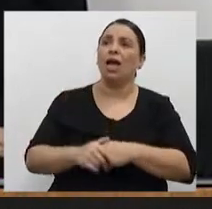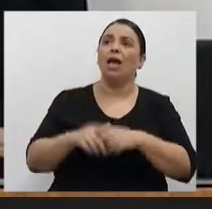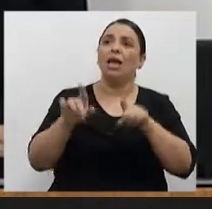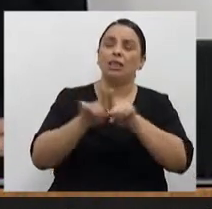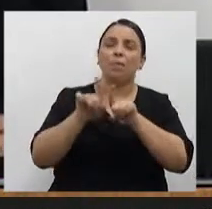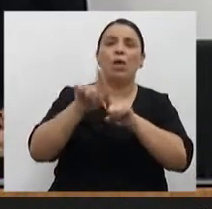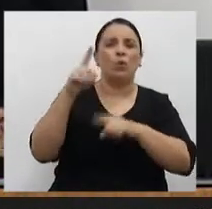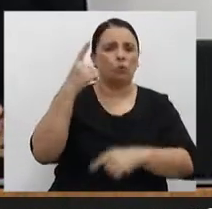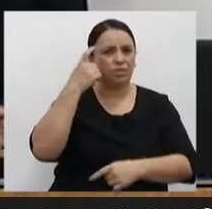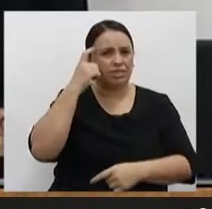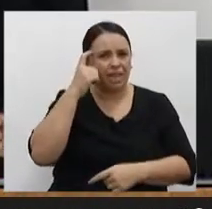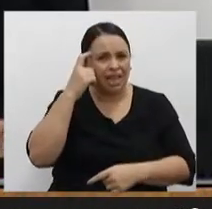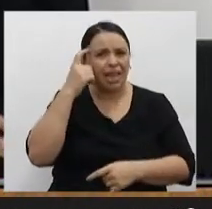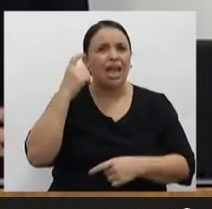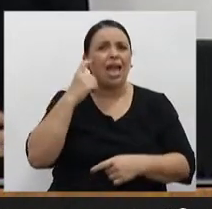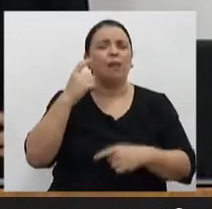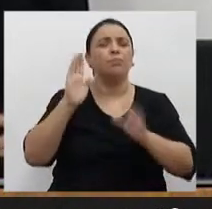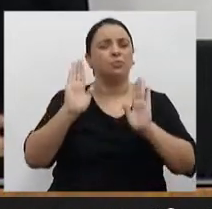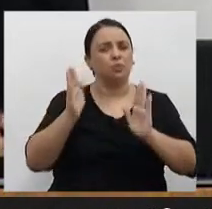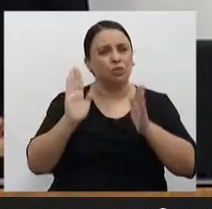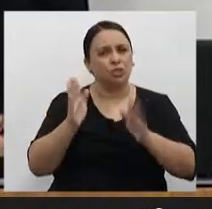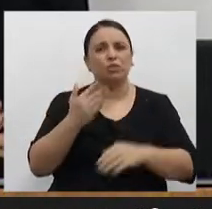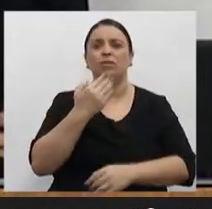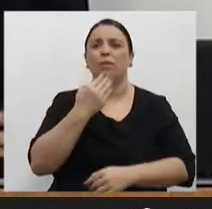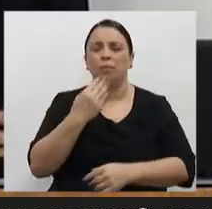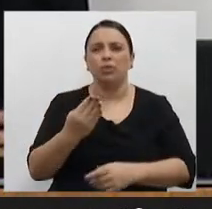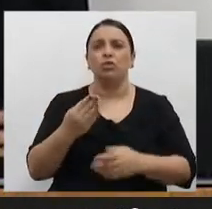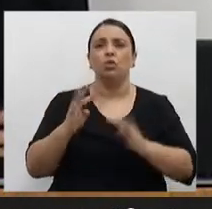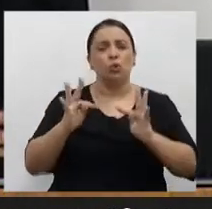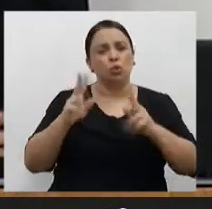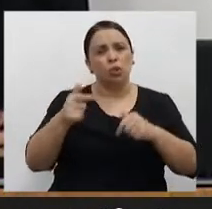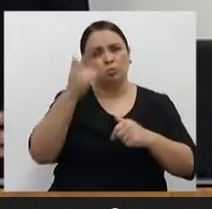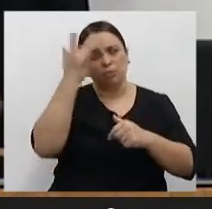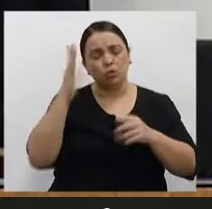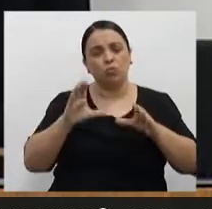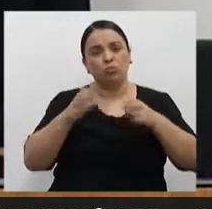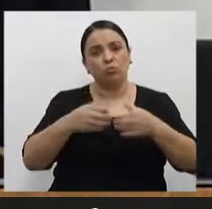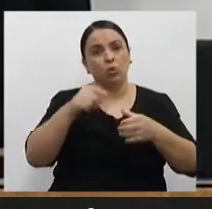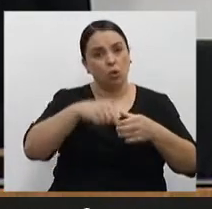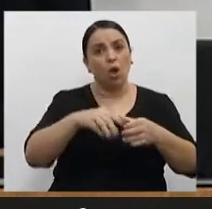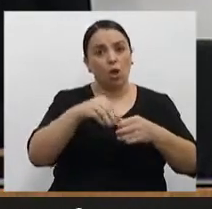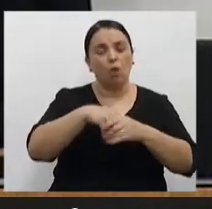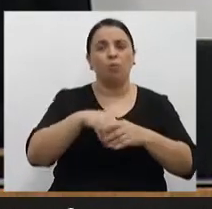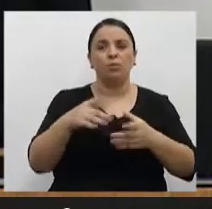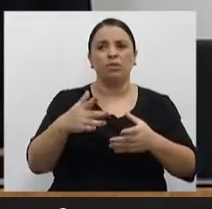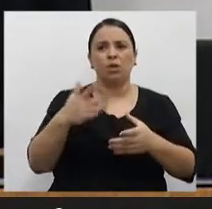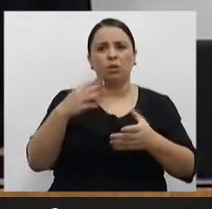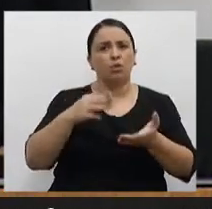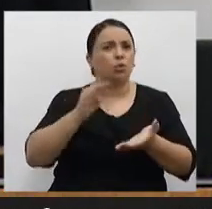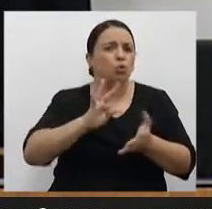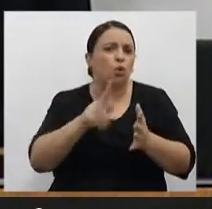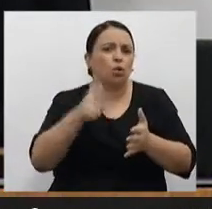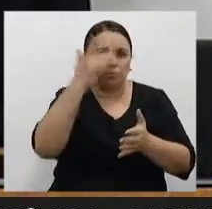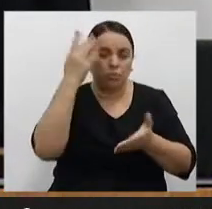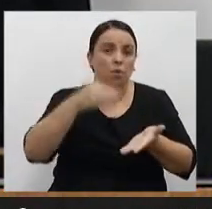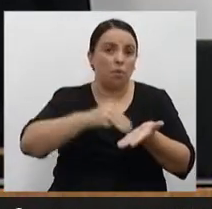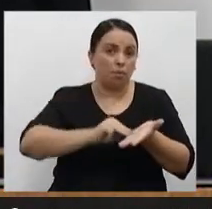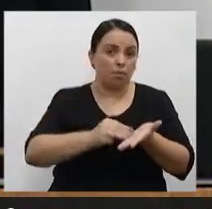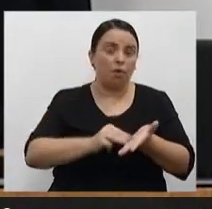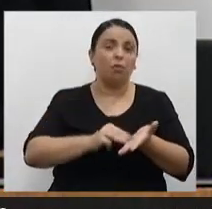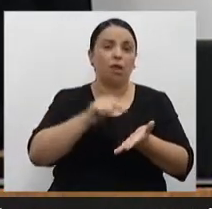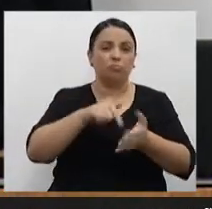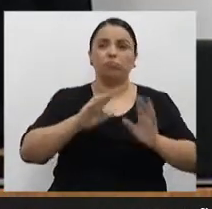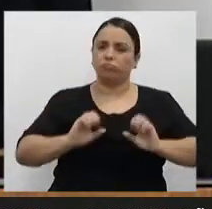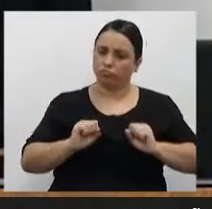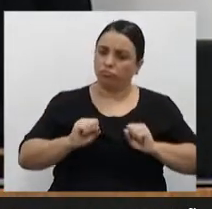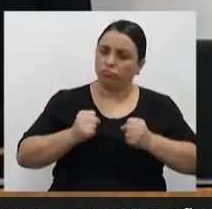Zé Guilherme, todos nós da comissão, deputado Dr. Paulo, Ana Paula Siqueira, todos os membros bem empenhados,